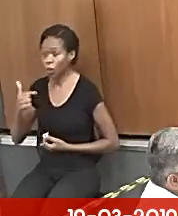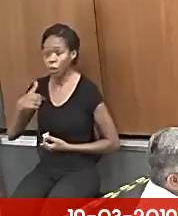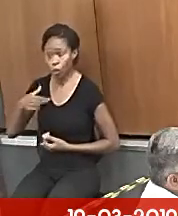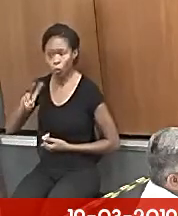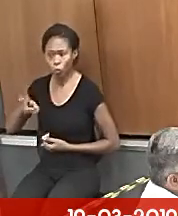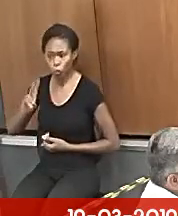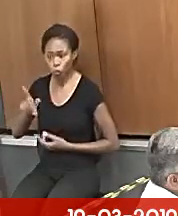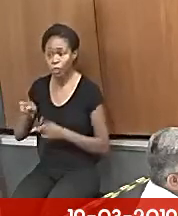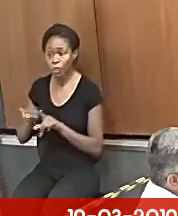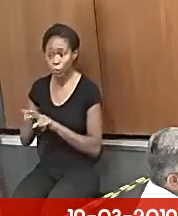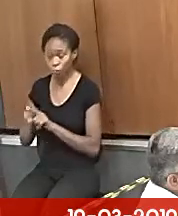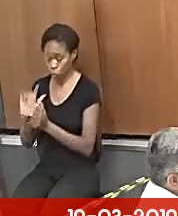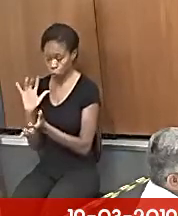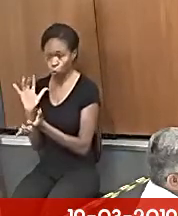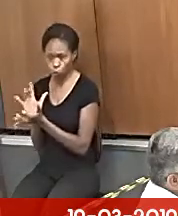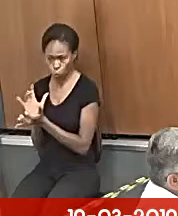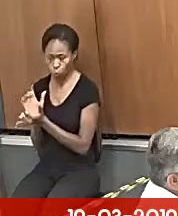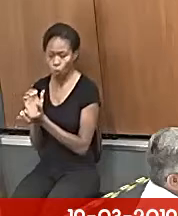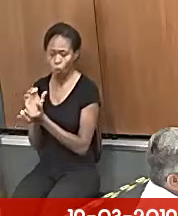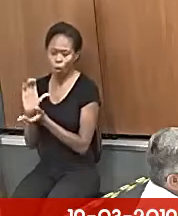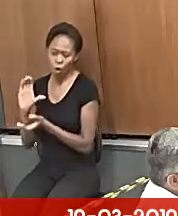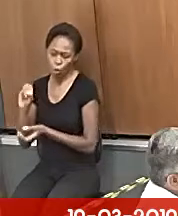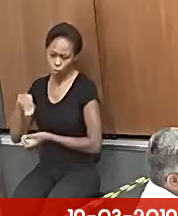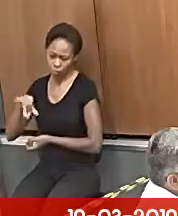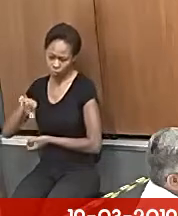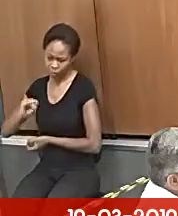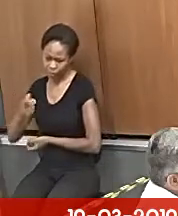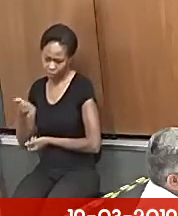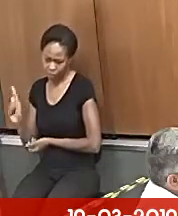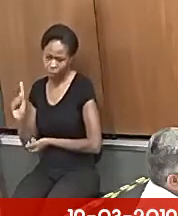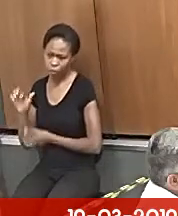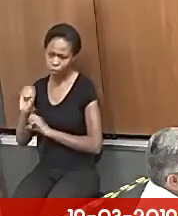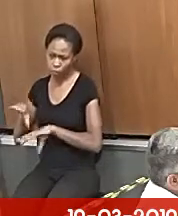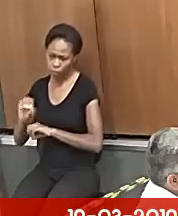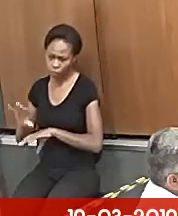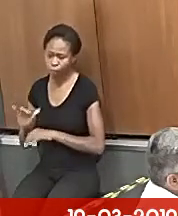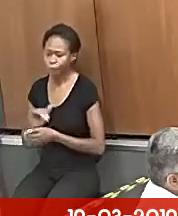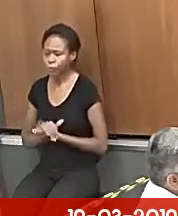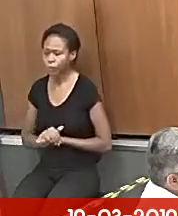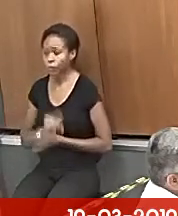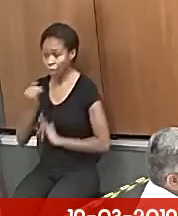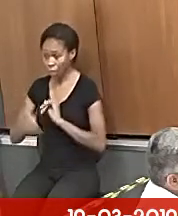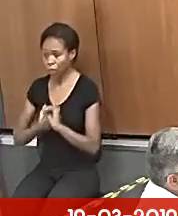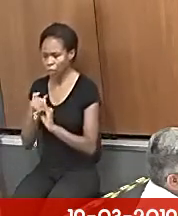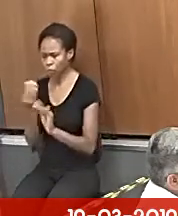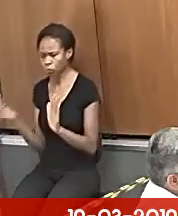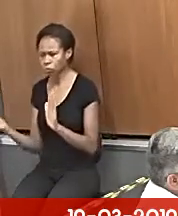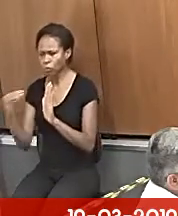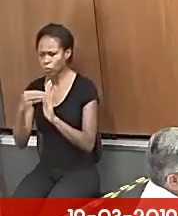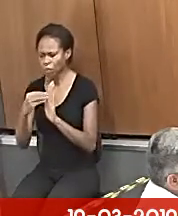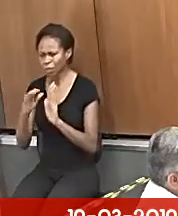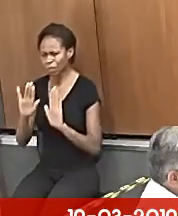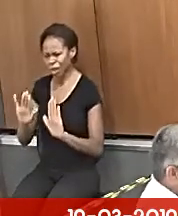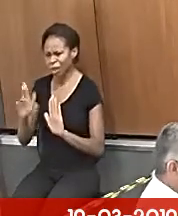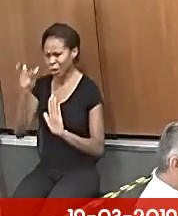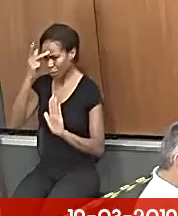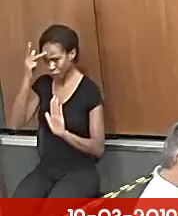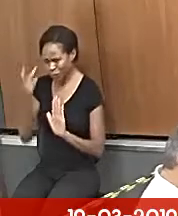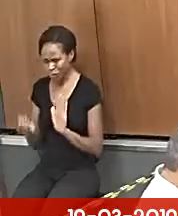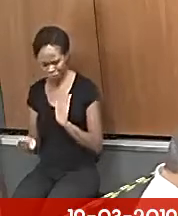comissão de educação alguém comentou lá em baixo assim é mas logo essa comissão